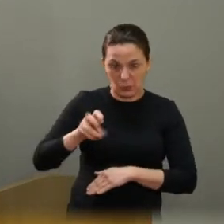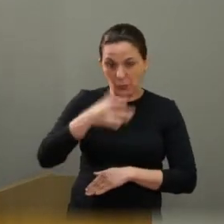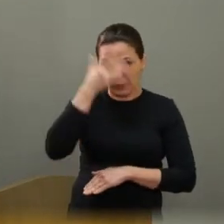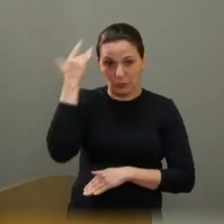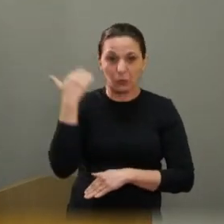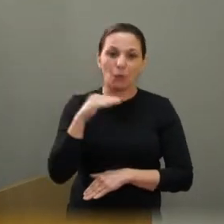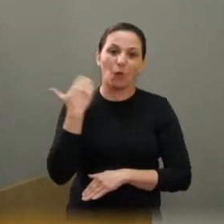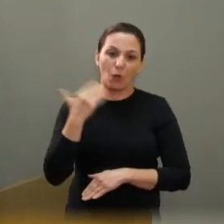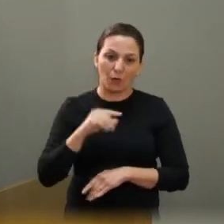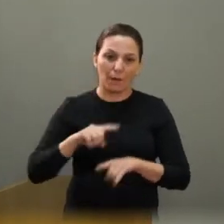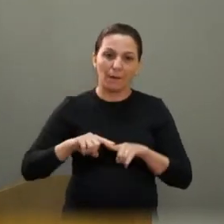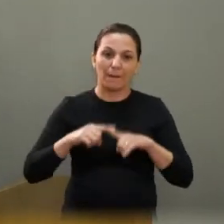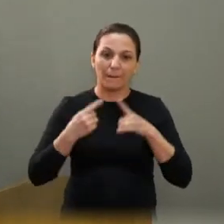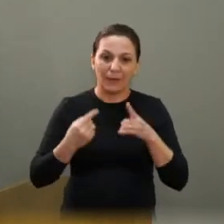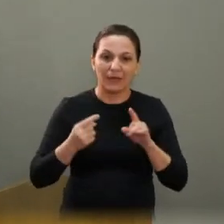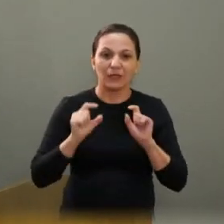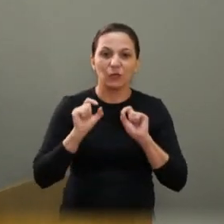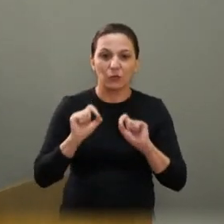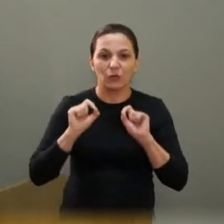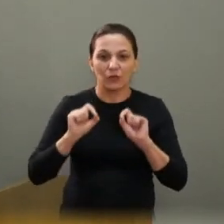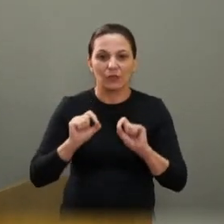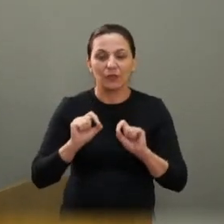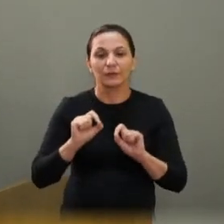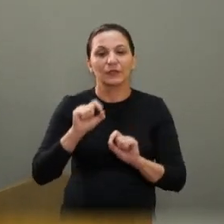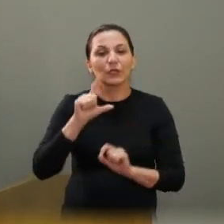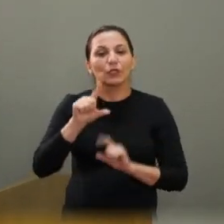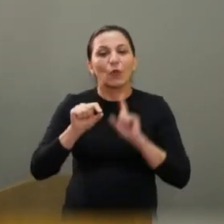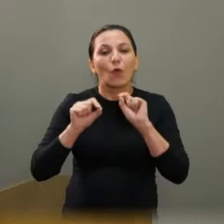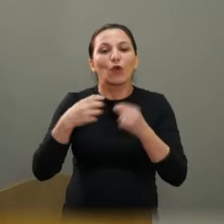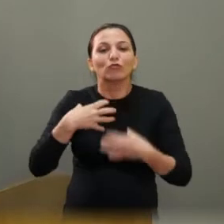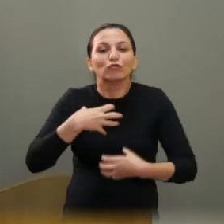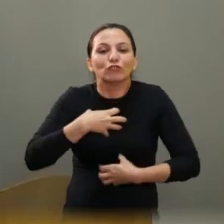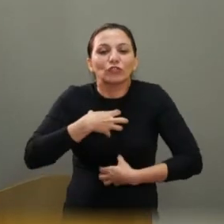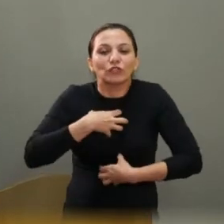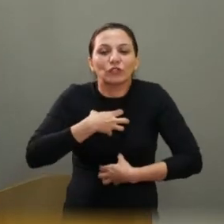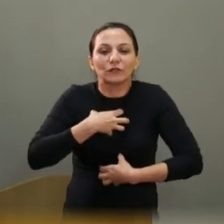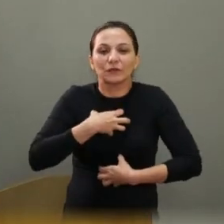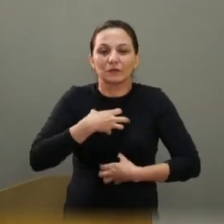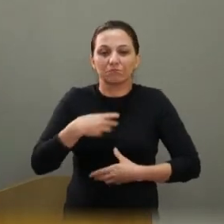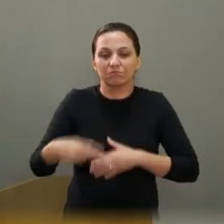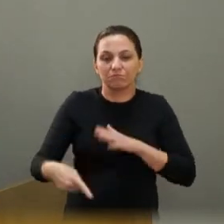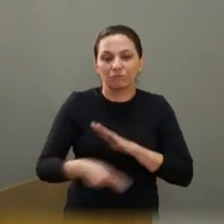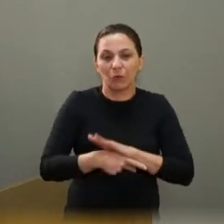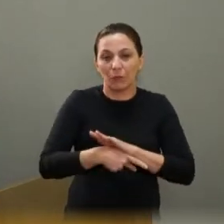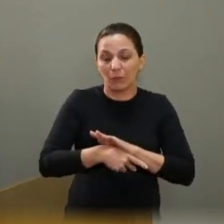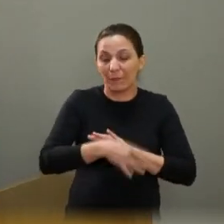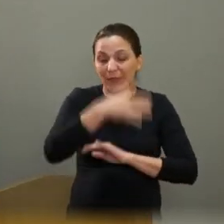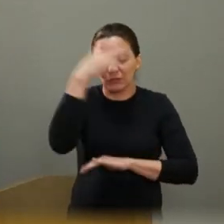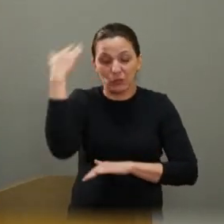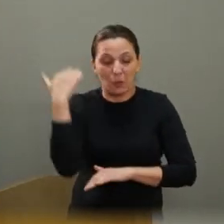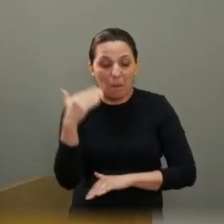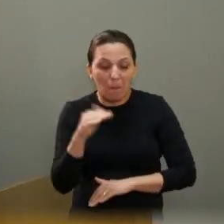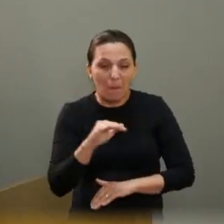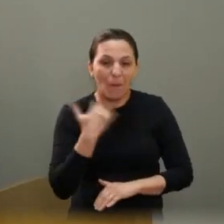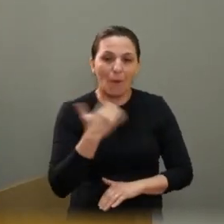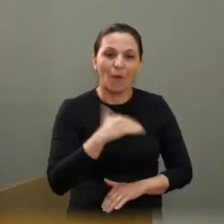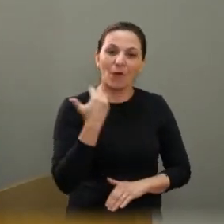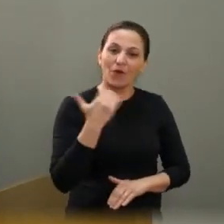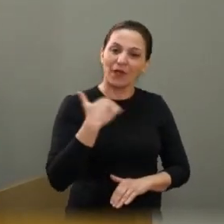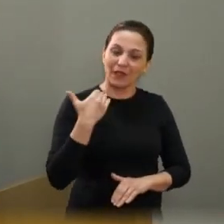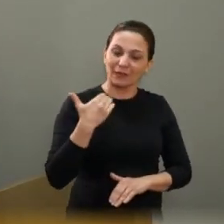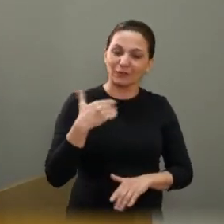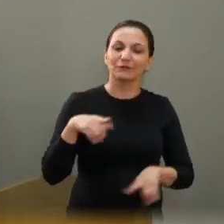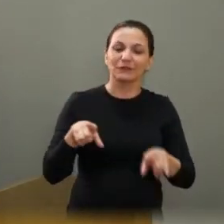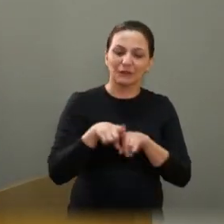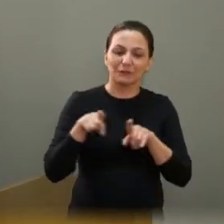isso tem que buscar uma alternativa porque as pessoas estão perdendo não só a sua vida mas perdendo aquilo que ela construiu